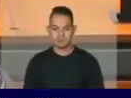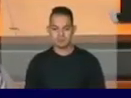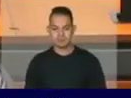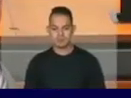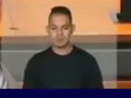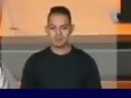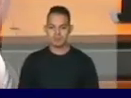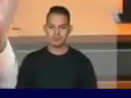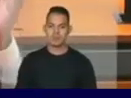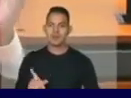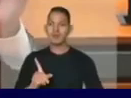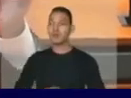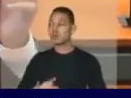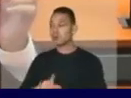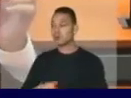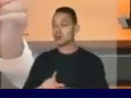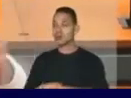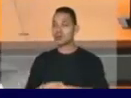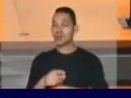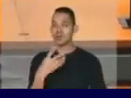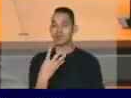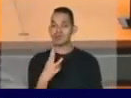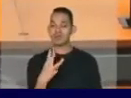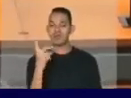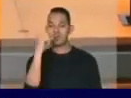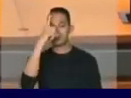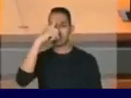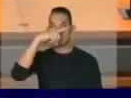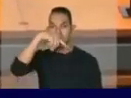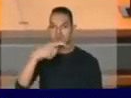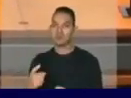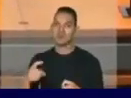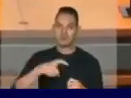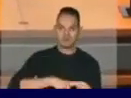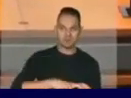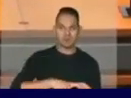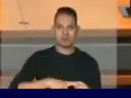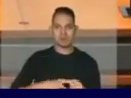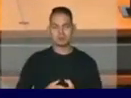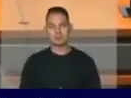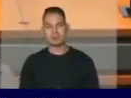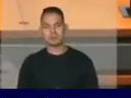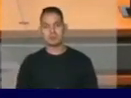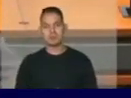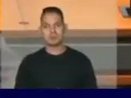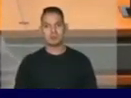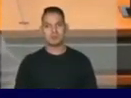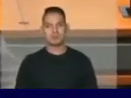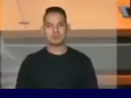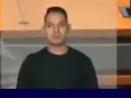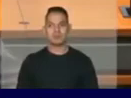Só peço que o meu tempo de 40 segundos... 43 segundos. ...ser disponibilizado.